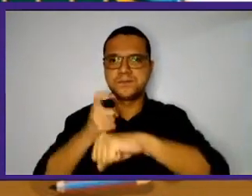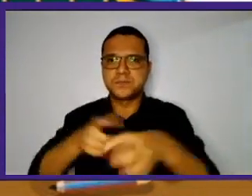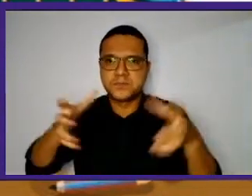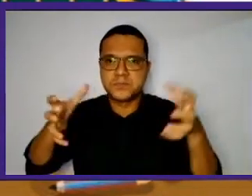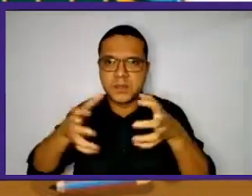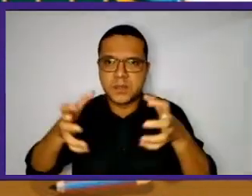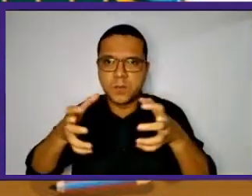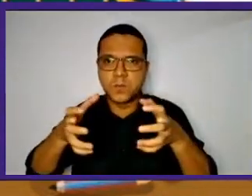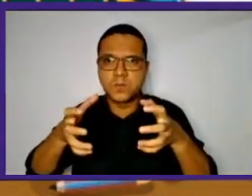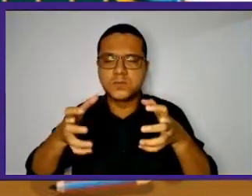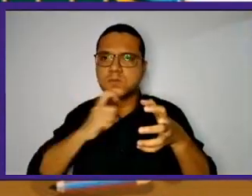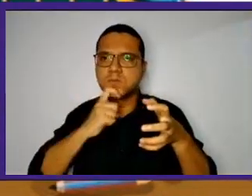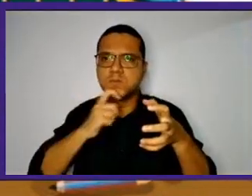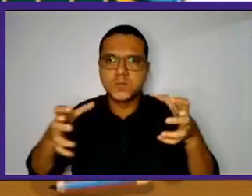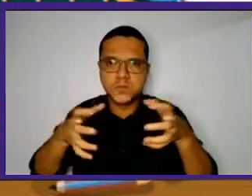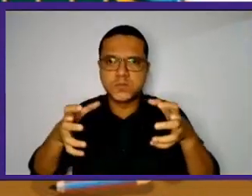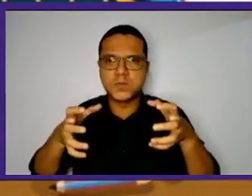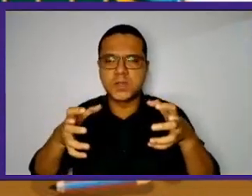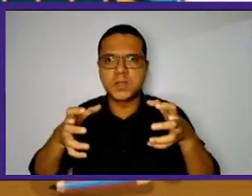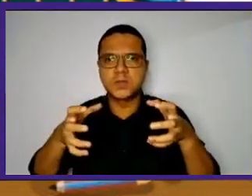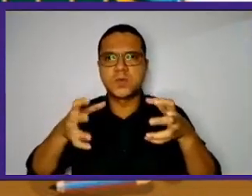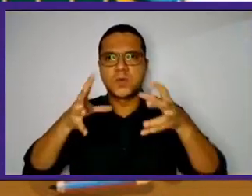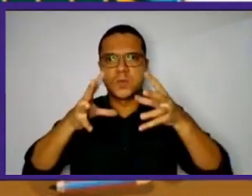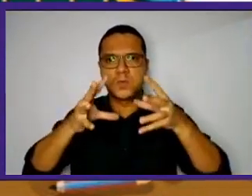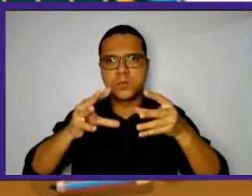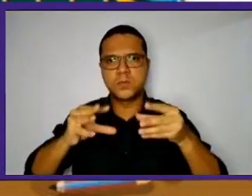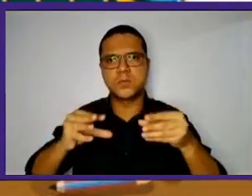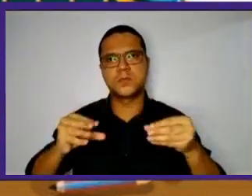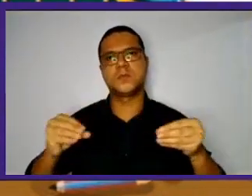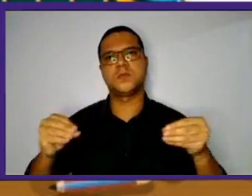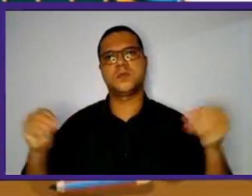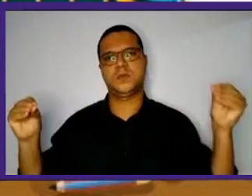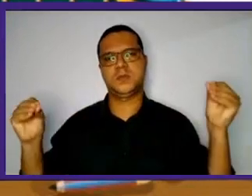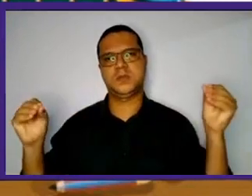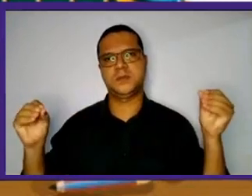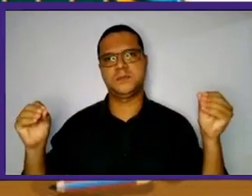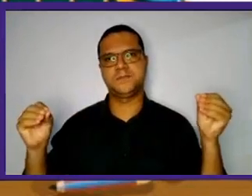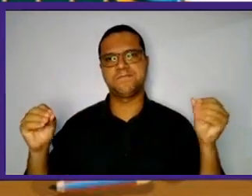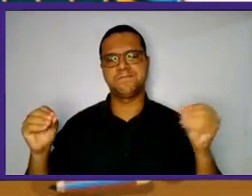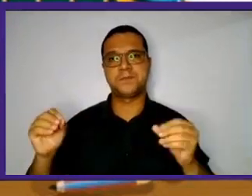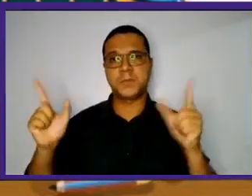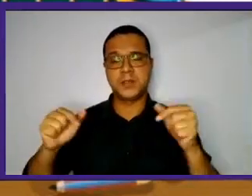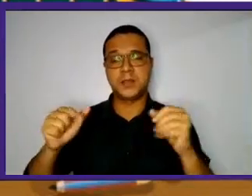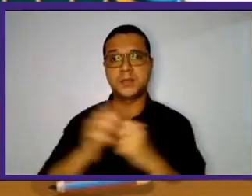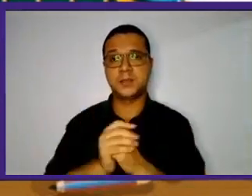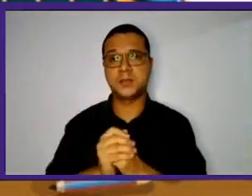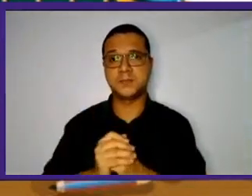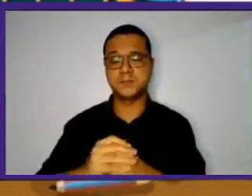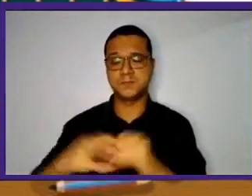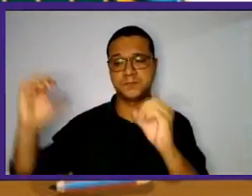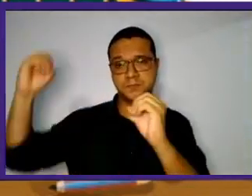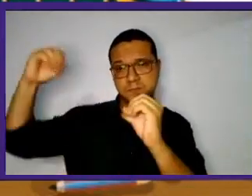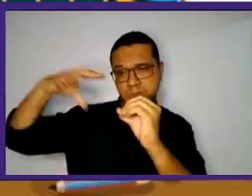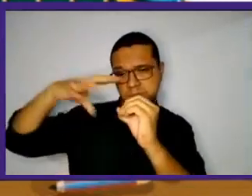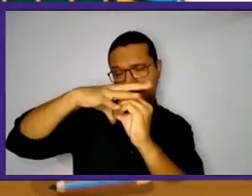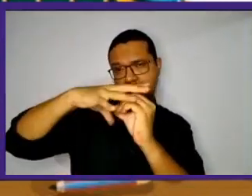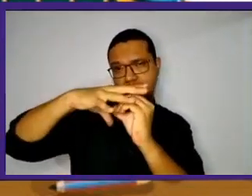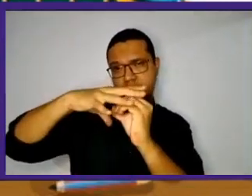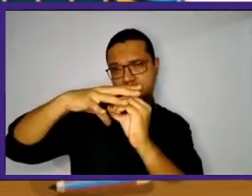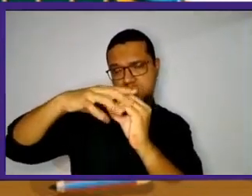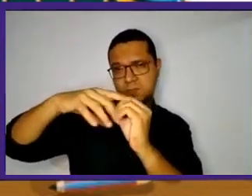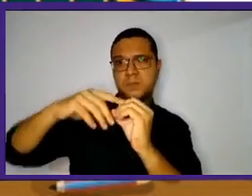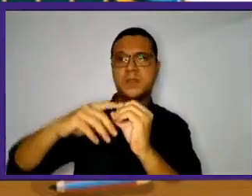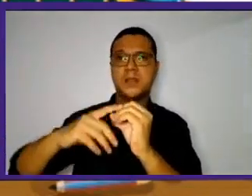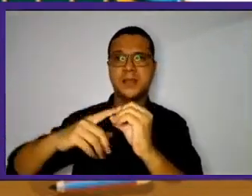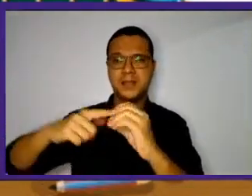Então, geralmente, o efeito estufa atinge principalmente as regiões geladas da Terra. Então, se os oceanos